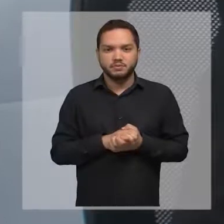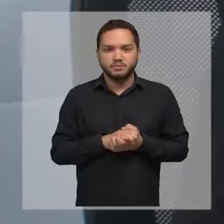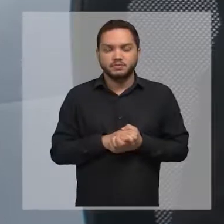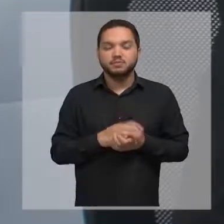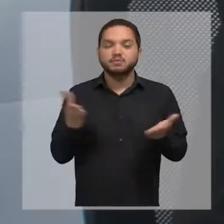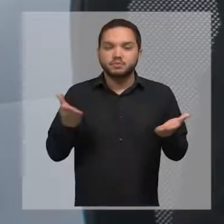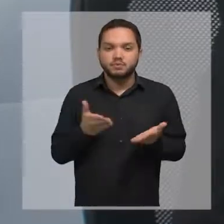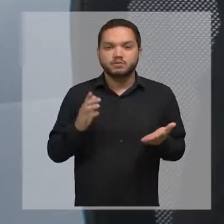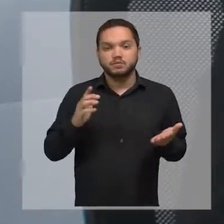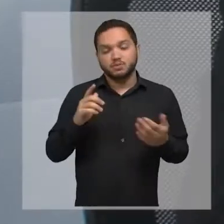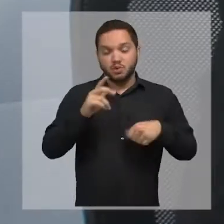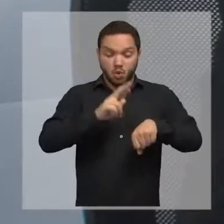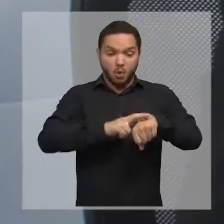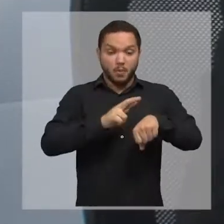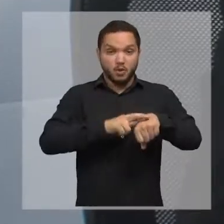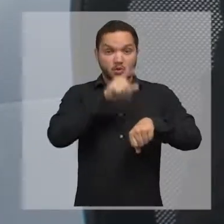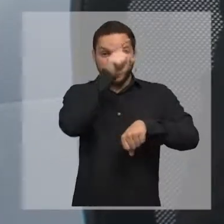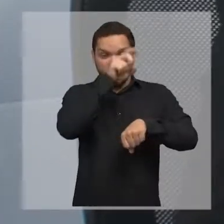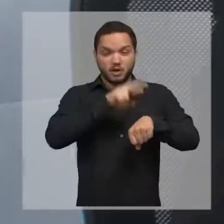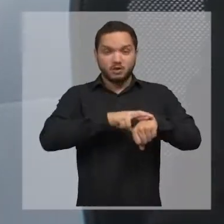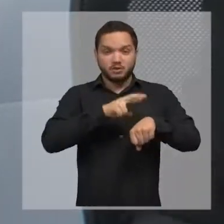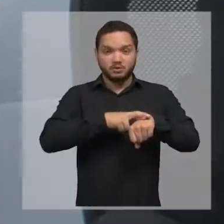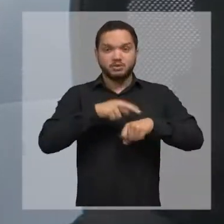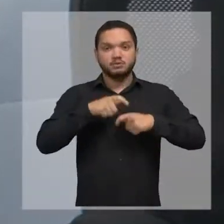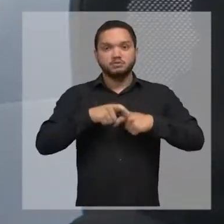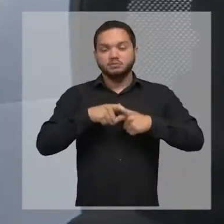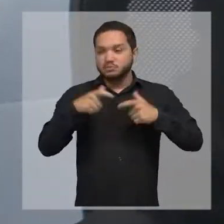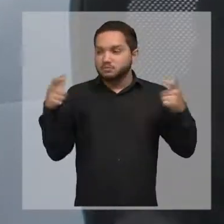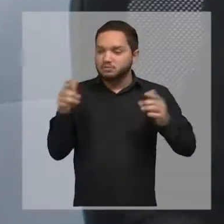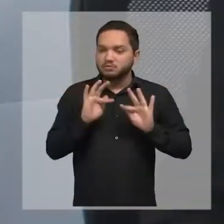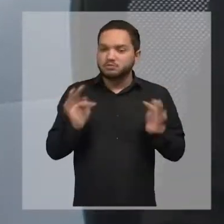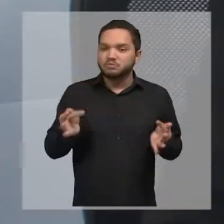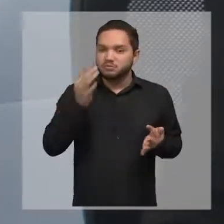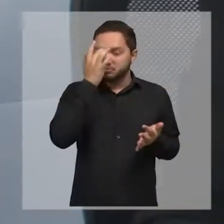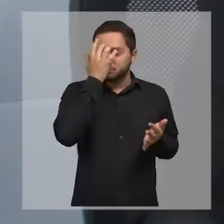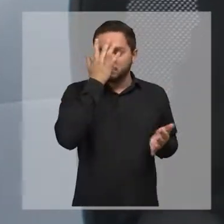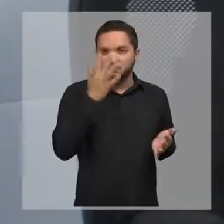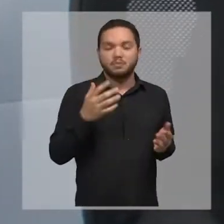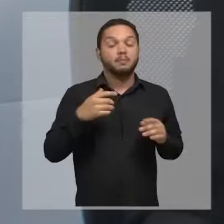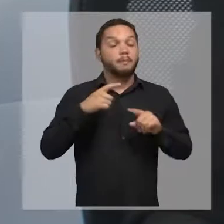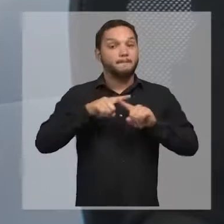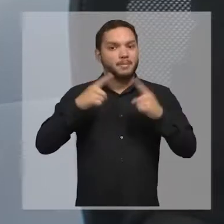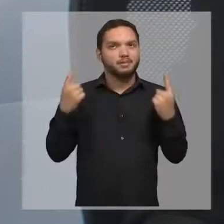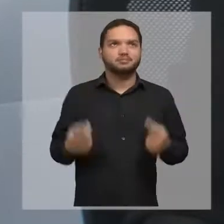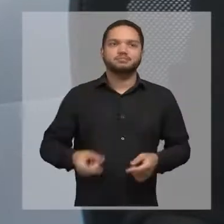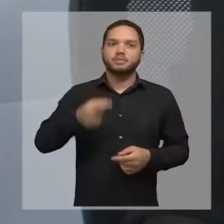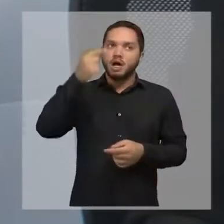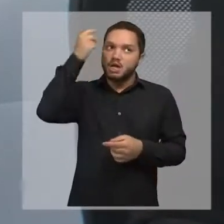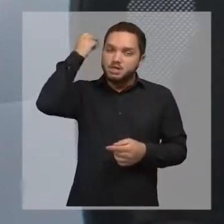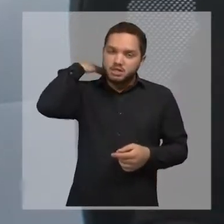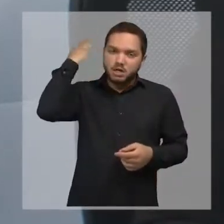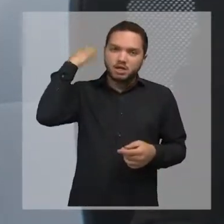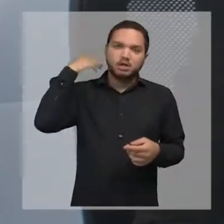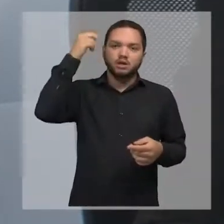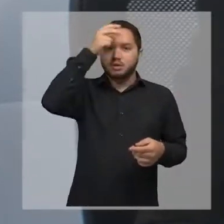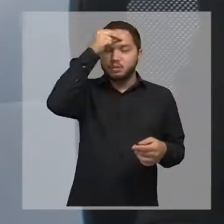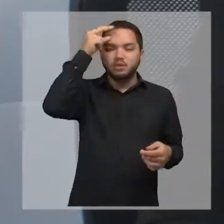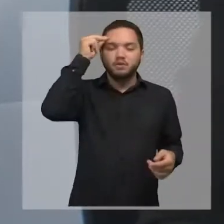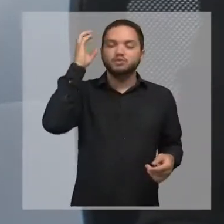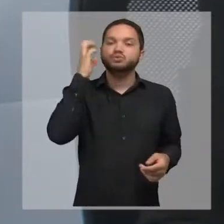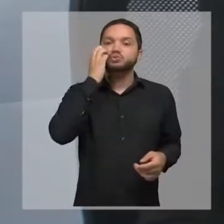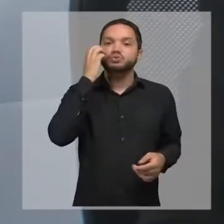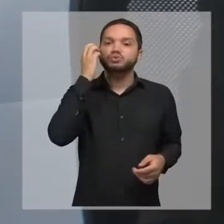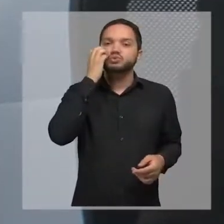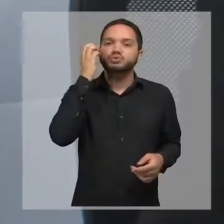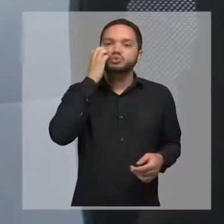história hoje para o Roberto Cláudio, a maioria simples é fácil, mas já houve um período aqui, meu amigo, que literalmente o